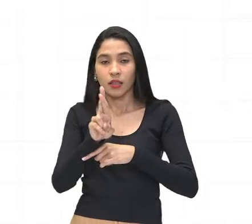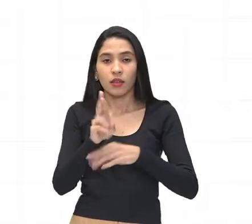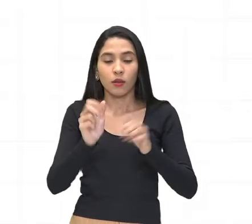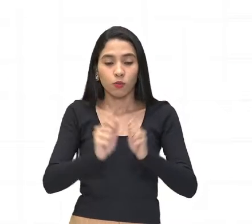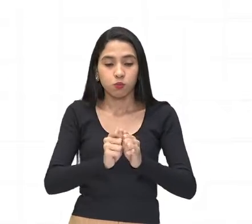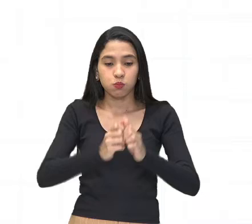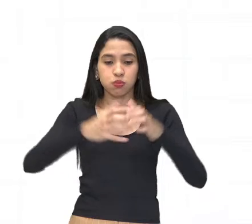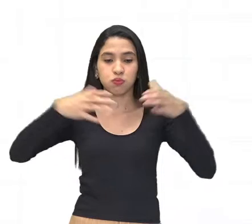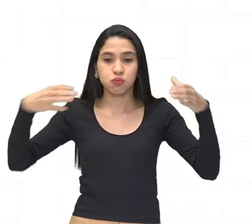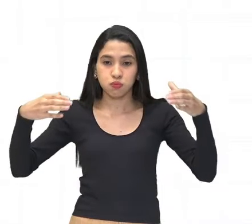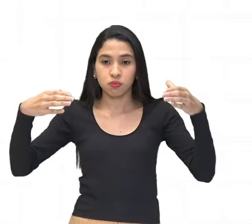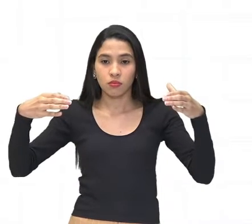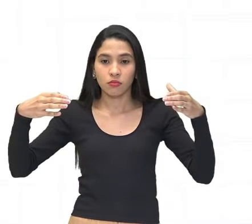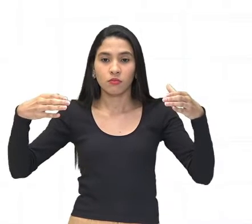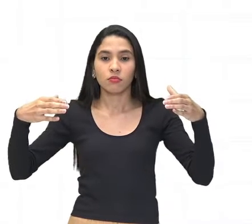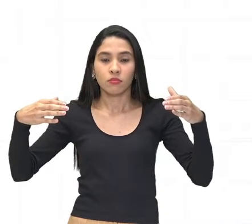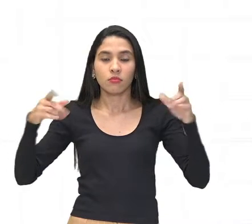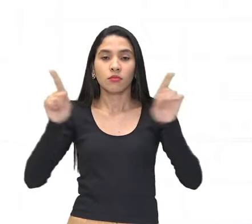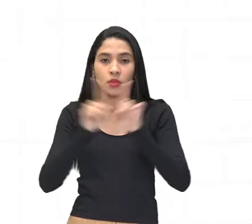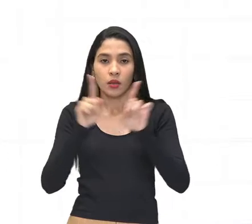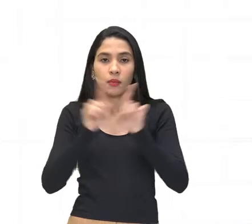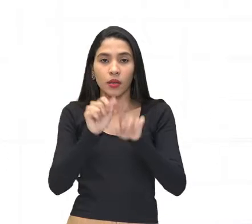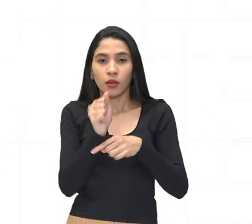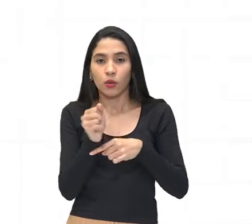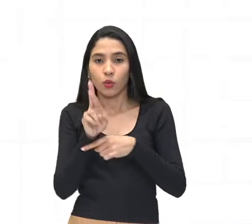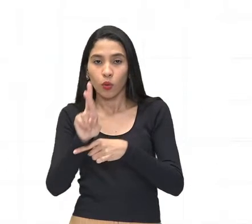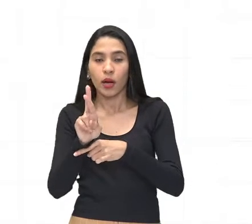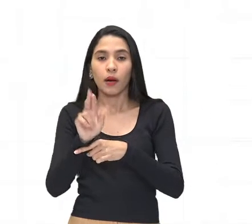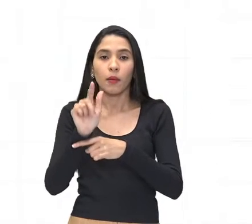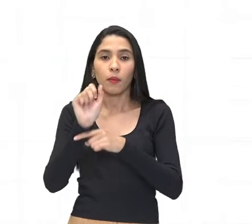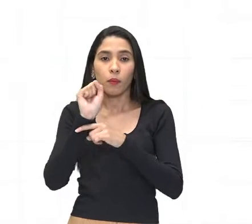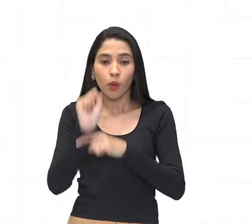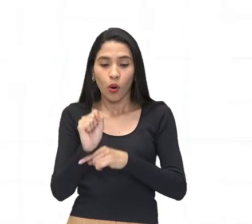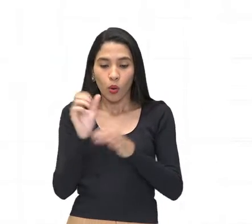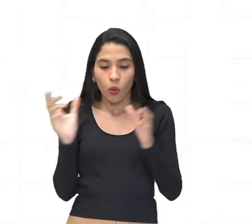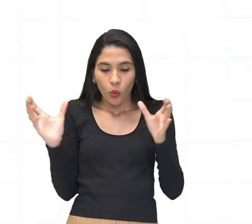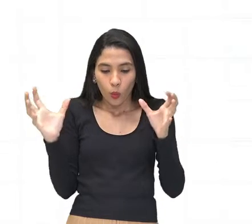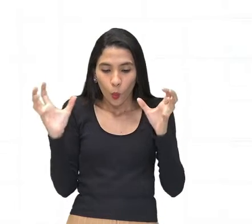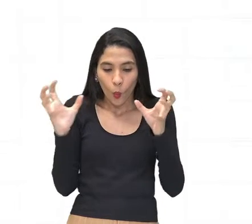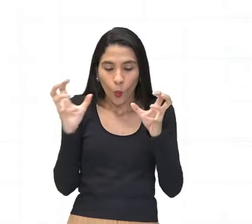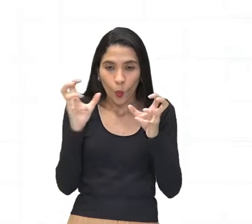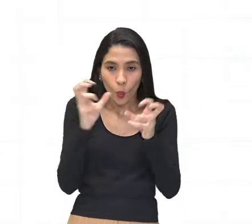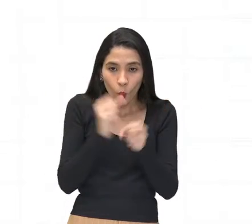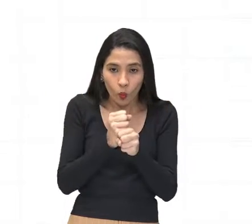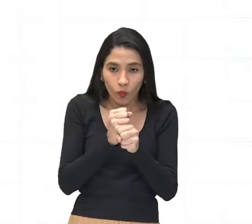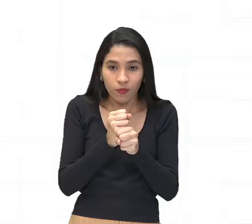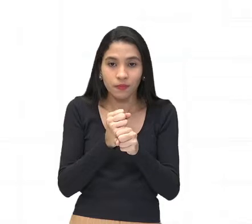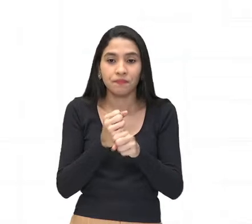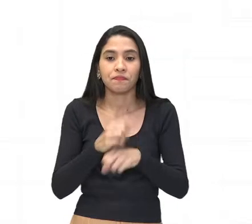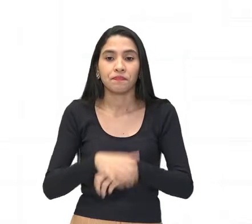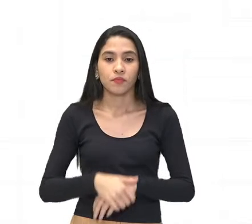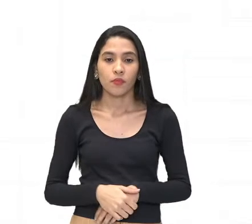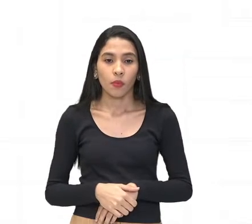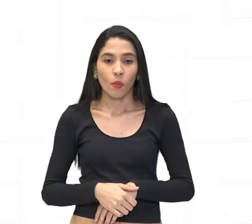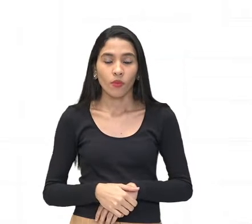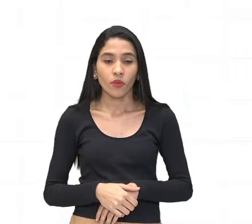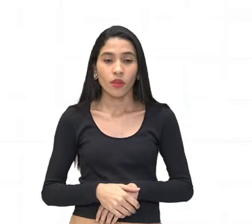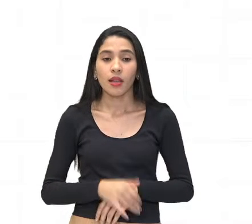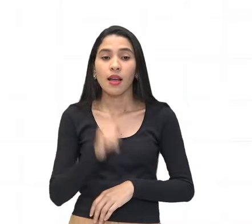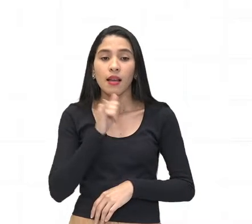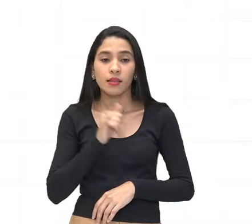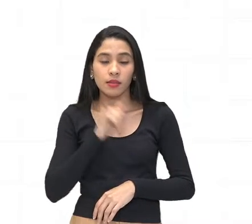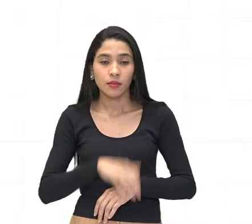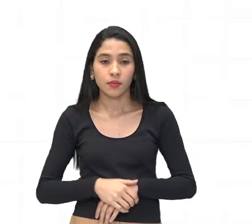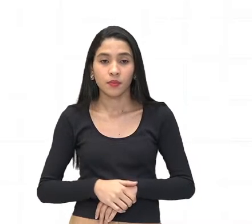expande e o ar pode ser comprimido, né? No caso